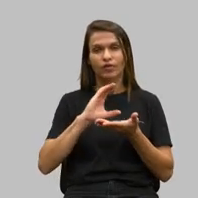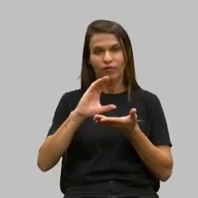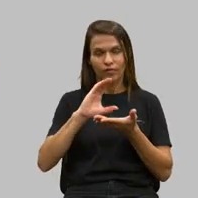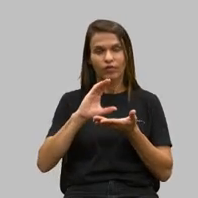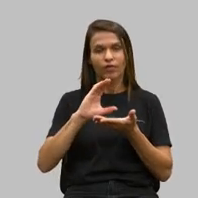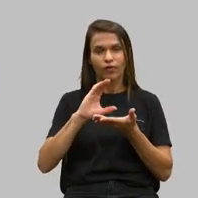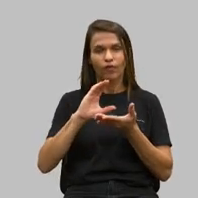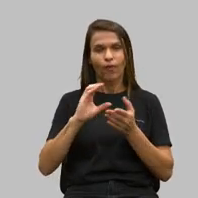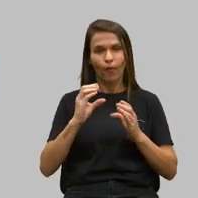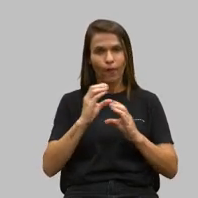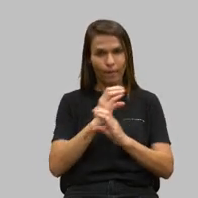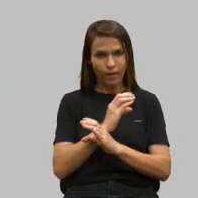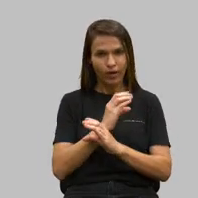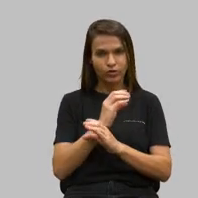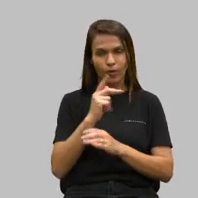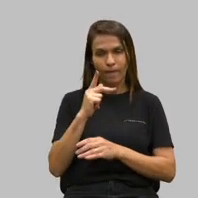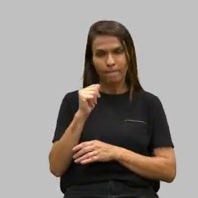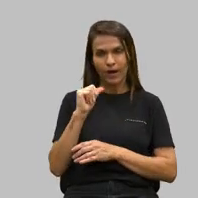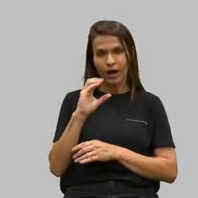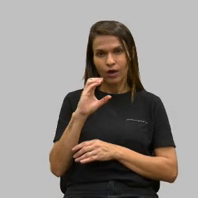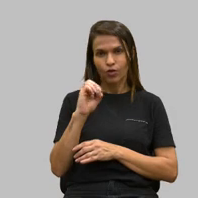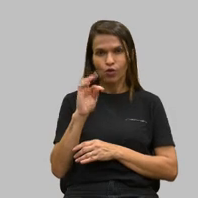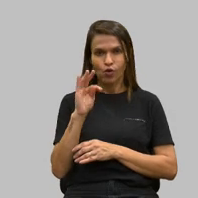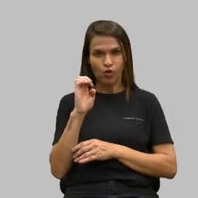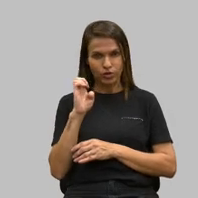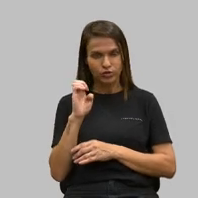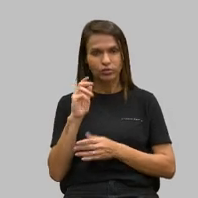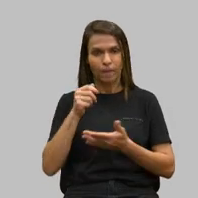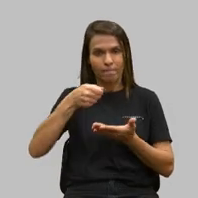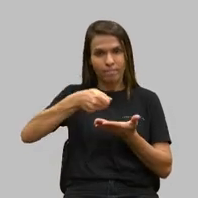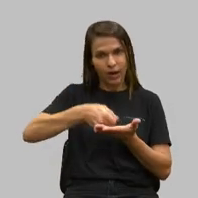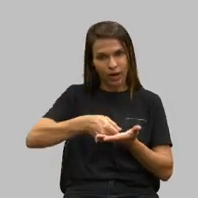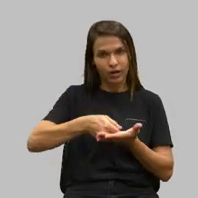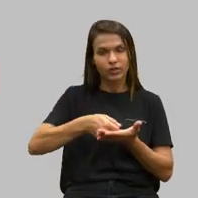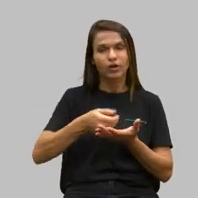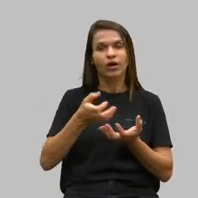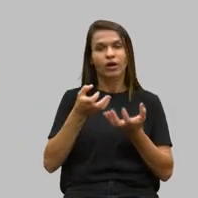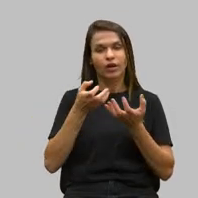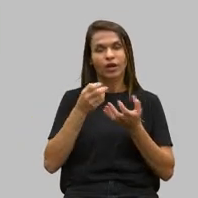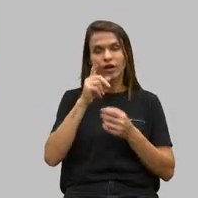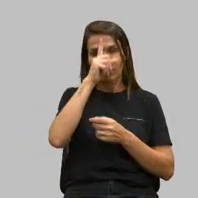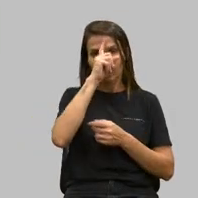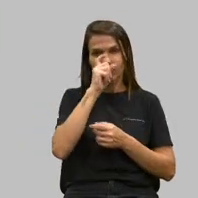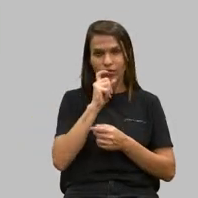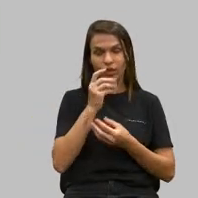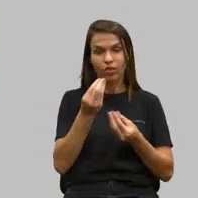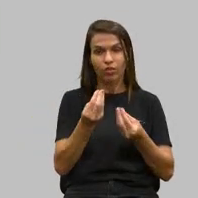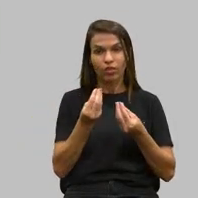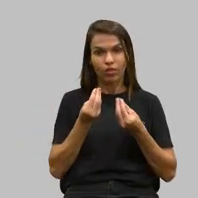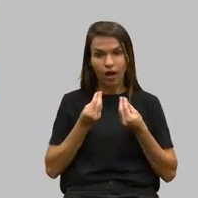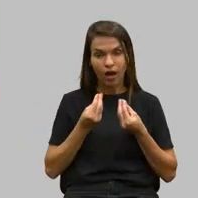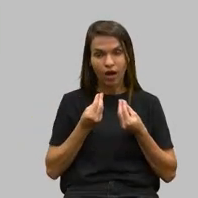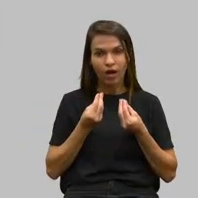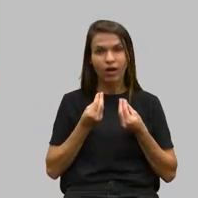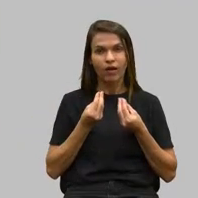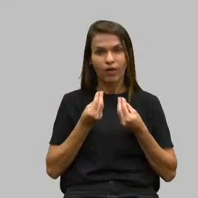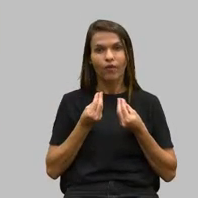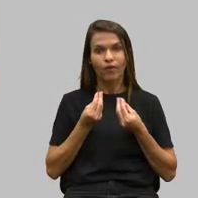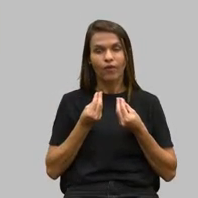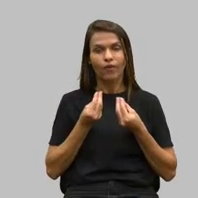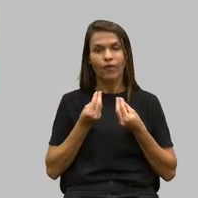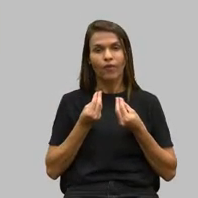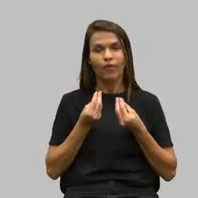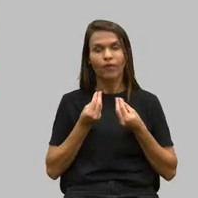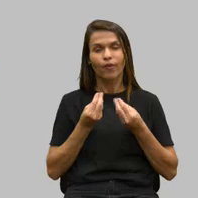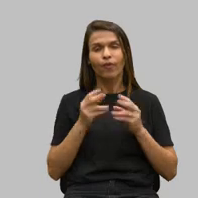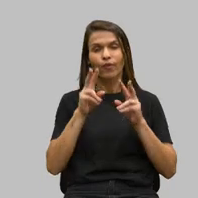interessante ser pacote, porque a gente, pagando pacote, a gente quer que aquele hospital nos entregue o anatomo patológico.